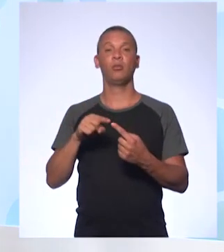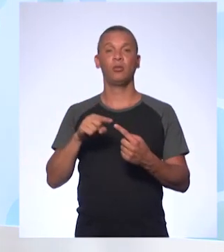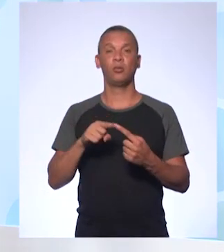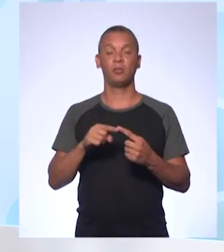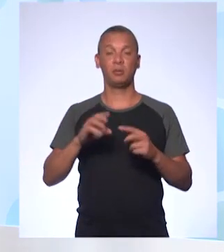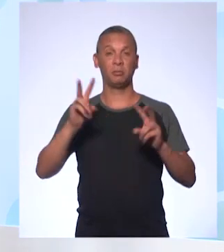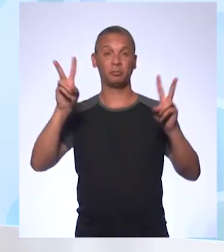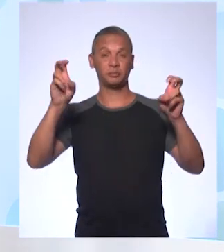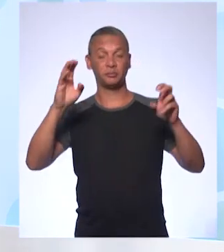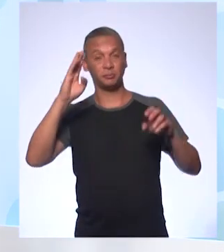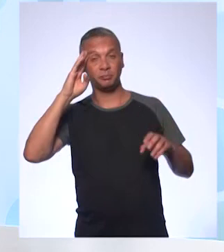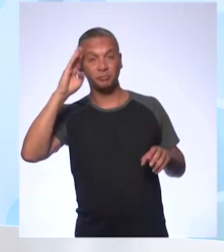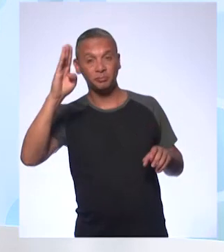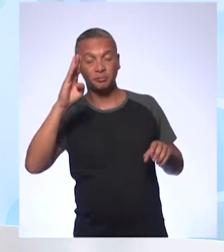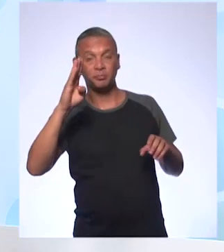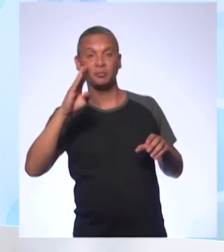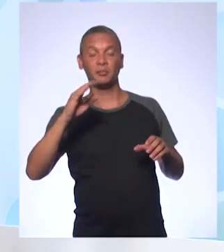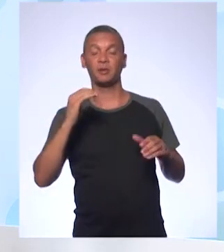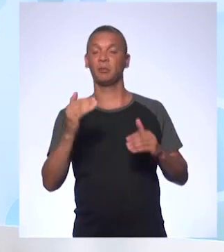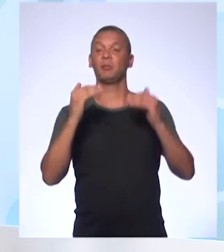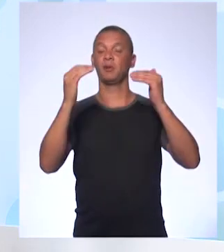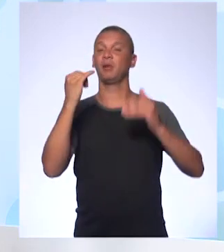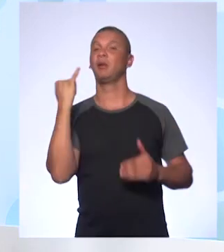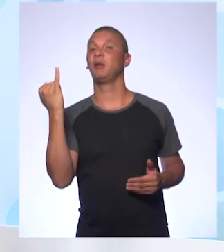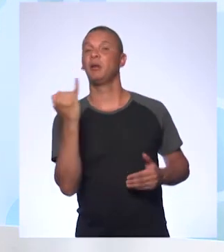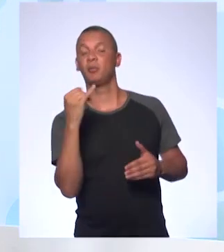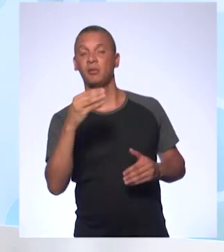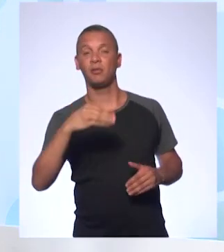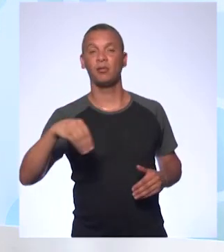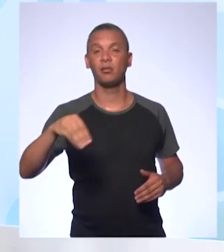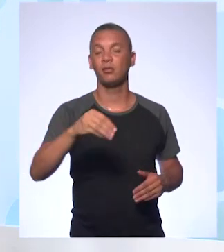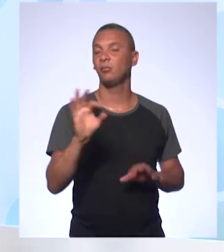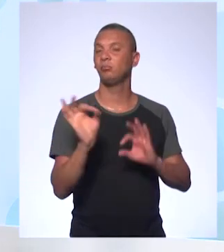dando ênfase, relevância a